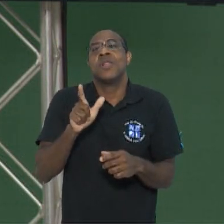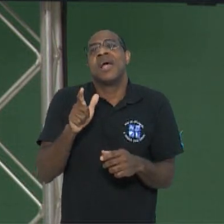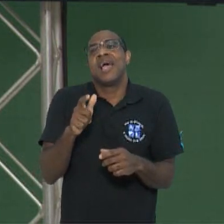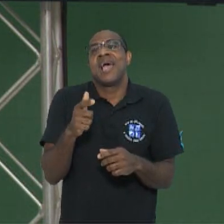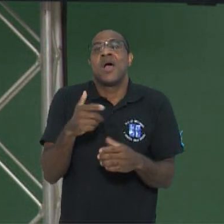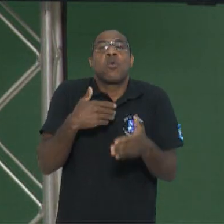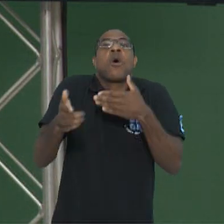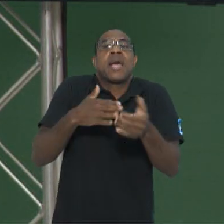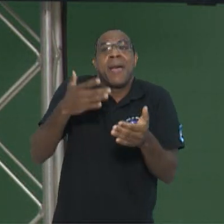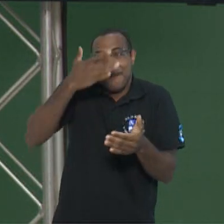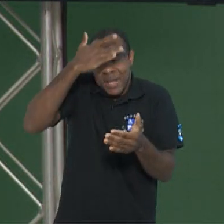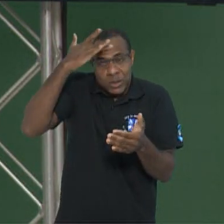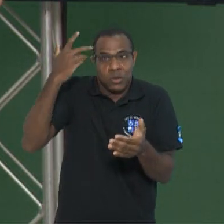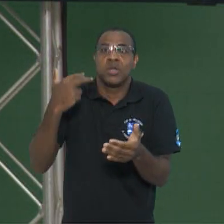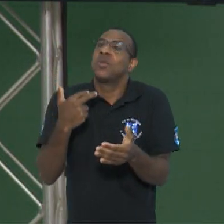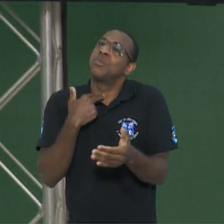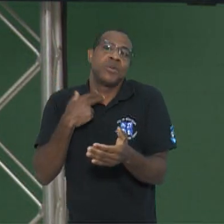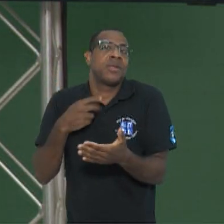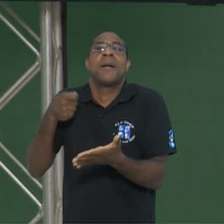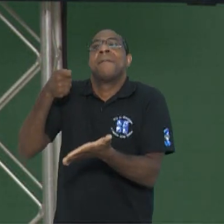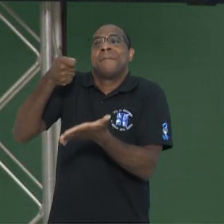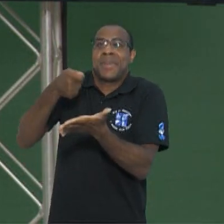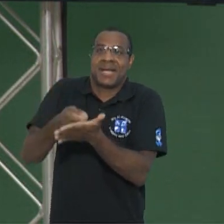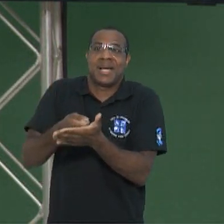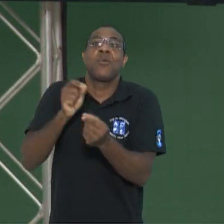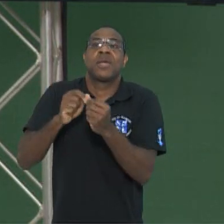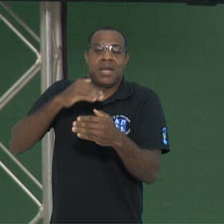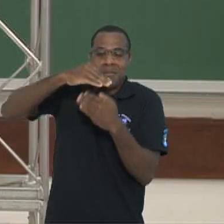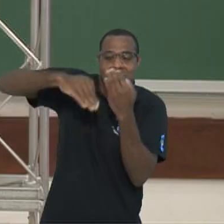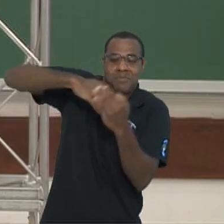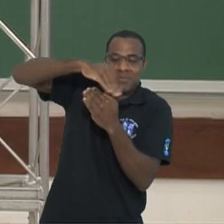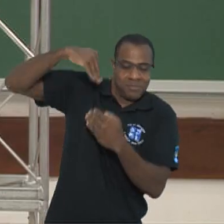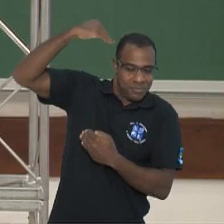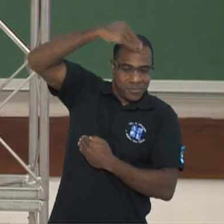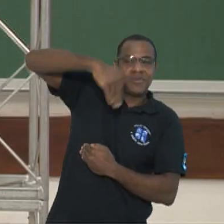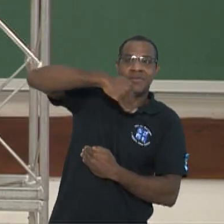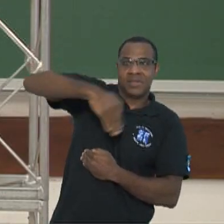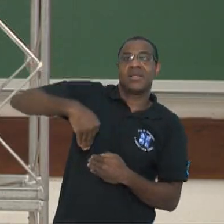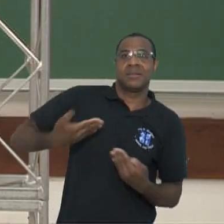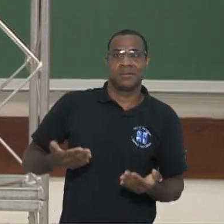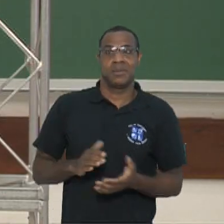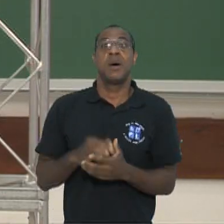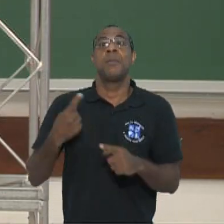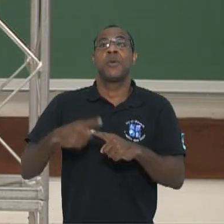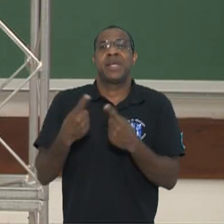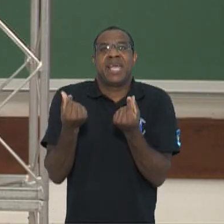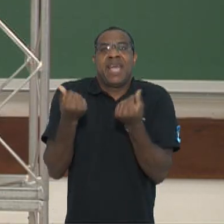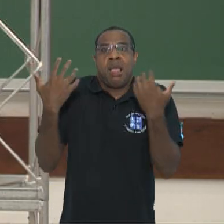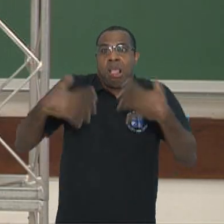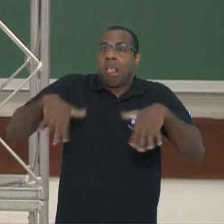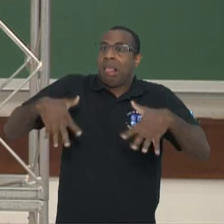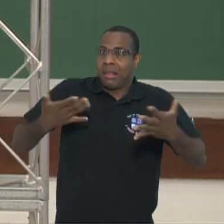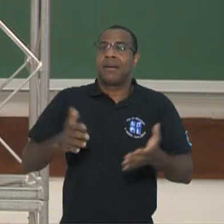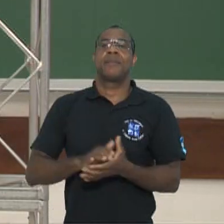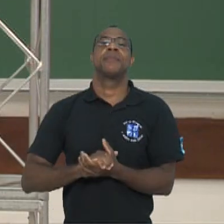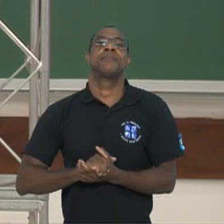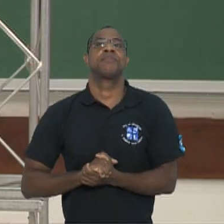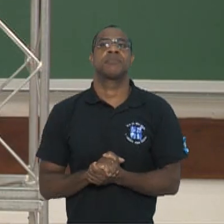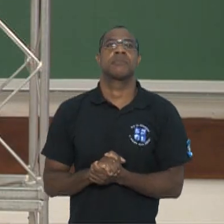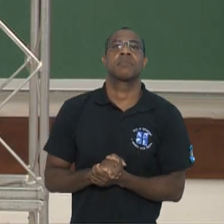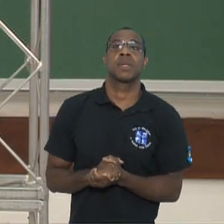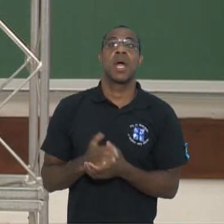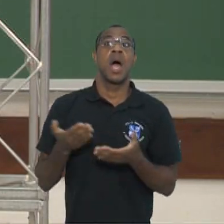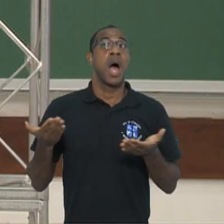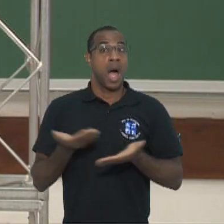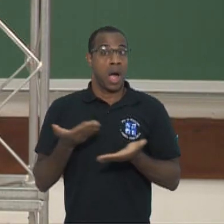de mumificação. E os produtos que usavam, principalmente o natrão e as faixas de linho. E aí, eu trouxe para vocês agora uma